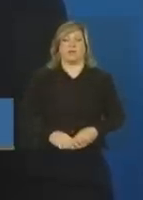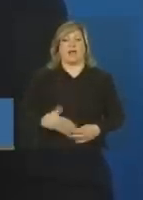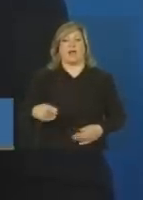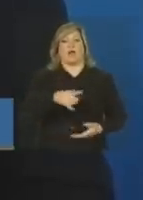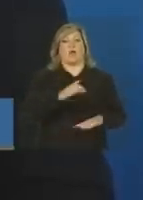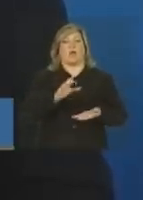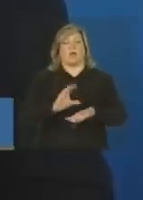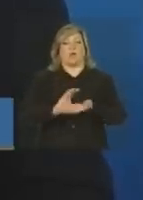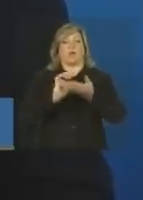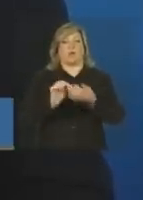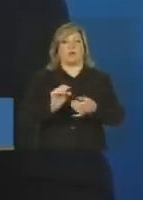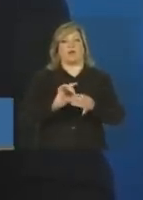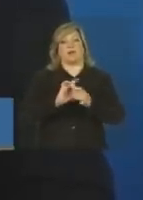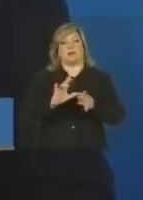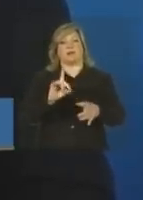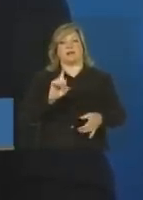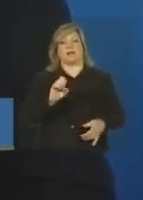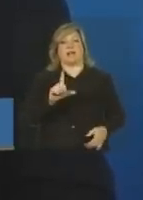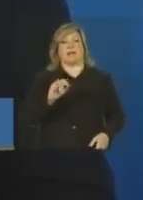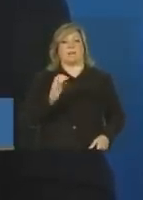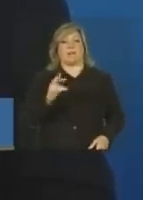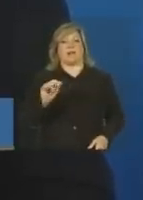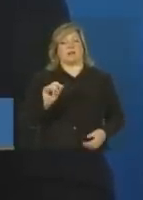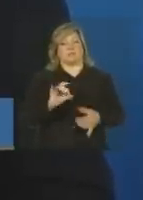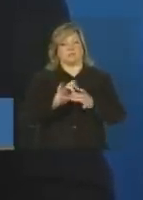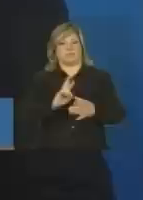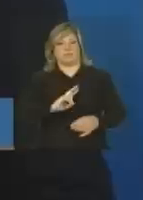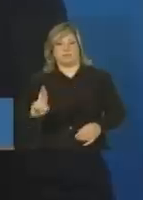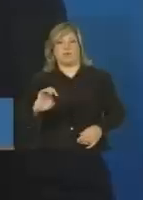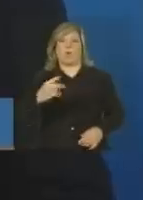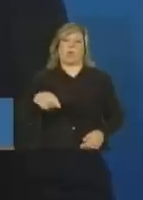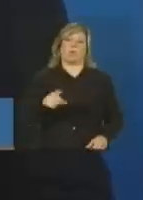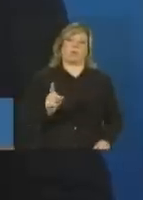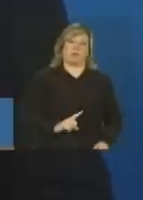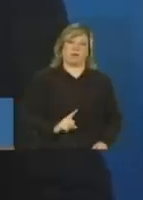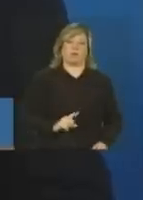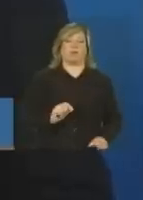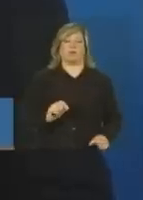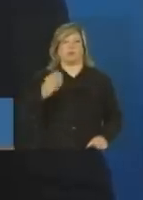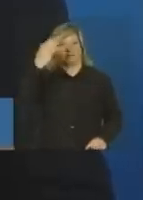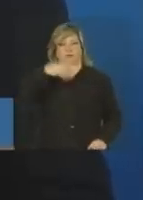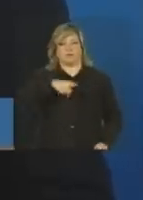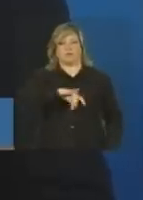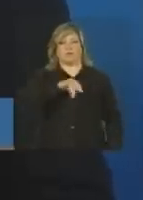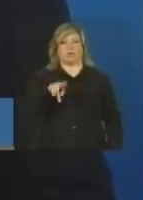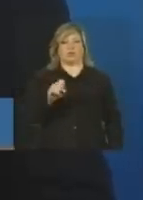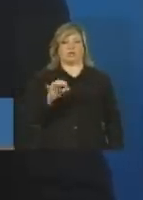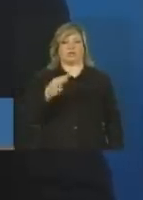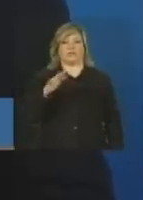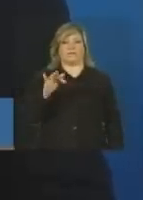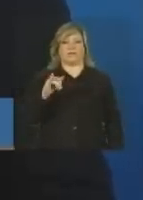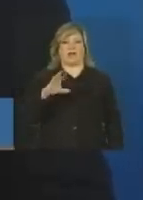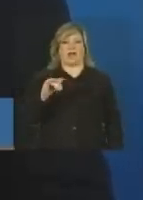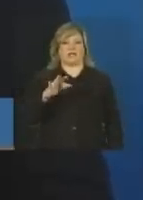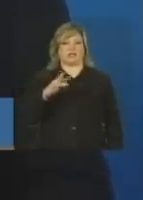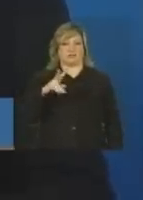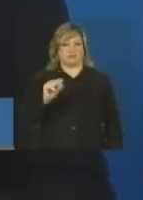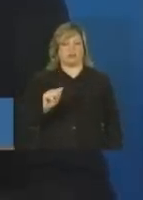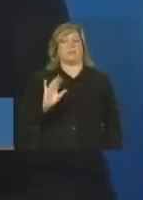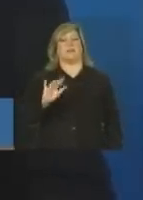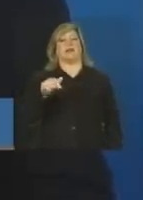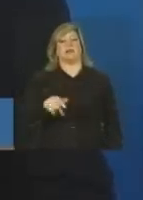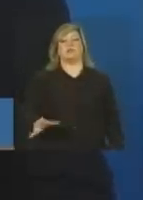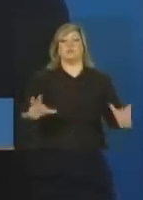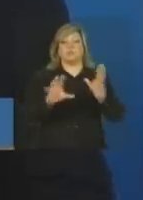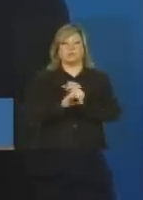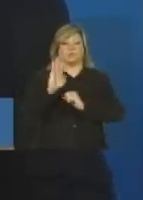conselho delibera, acata ou não, ou acata pela devolução dos recursos ou pela justificativa, né? Mas isso tudo acontece no